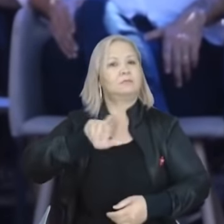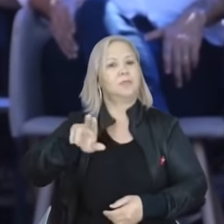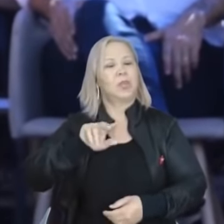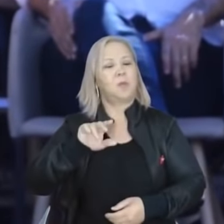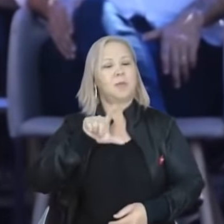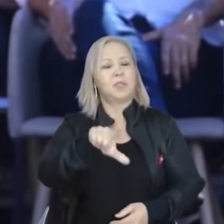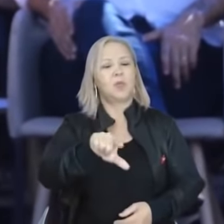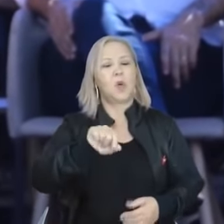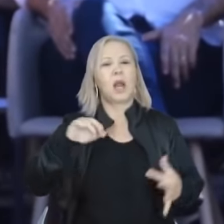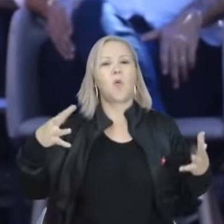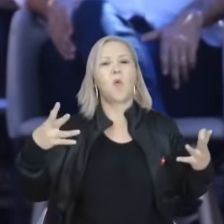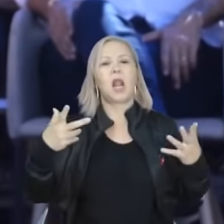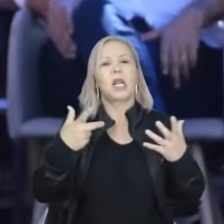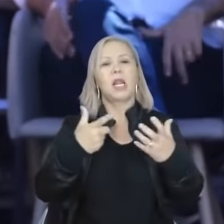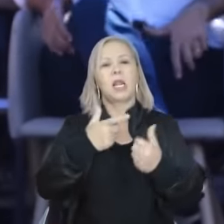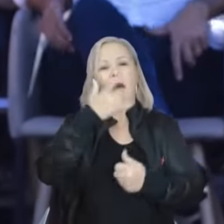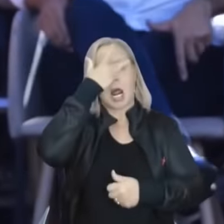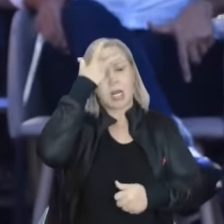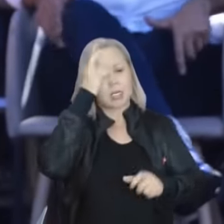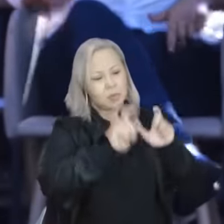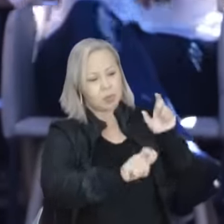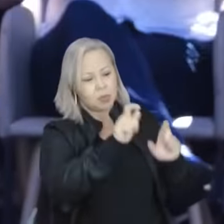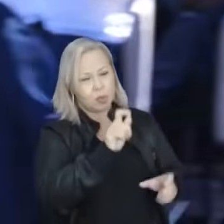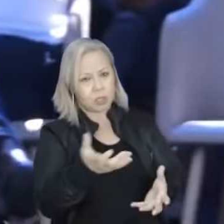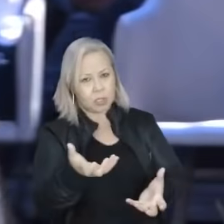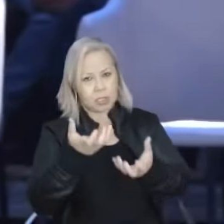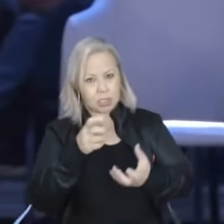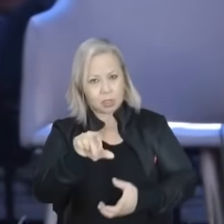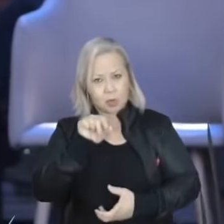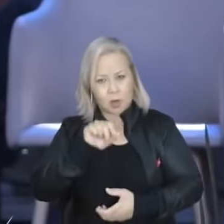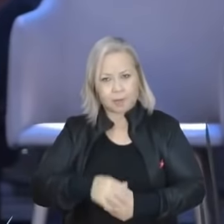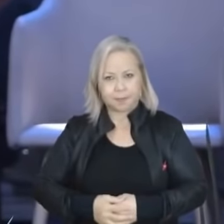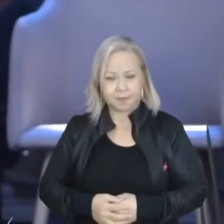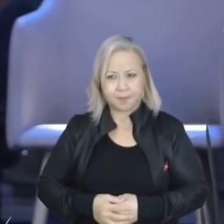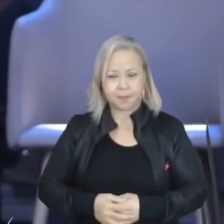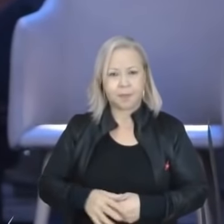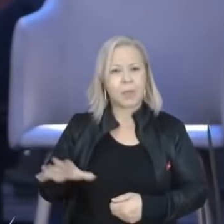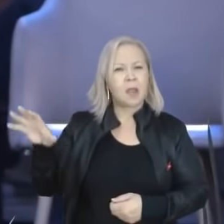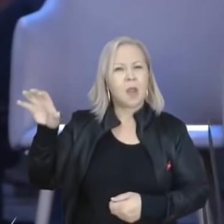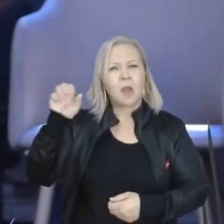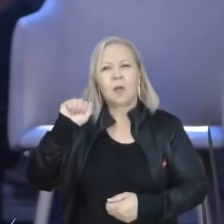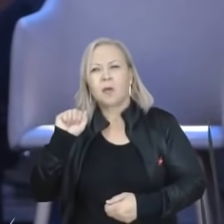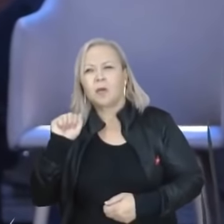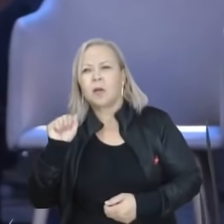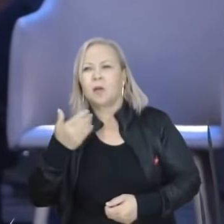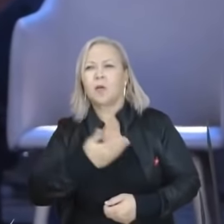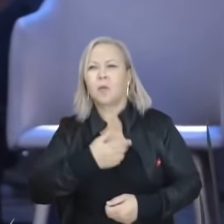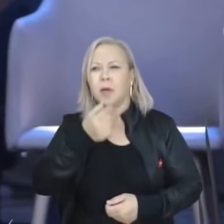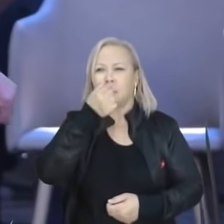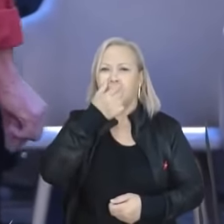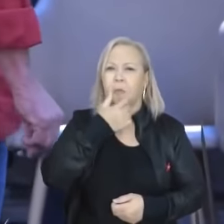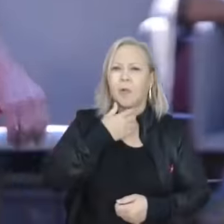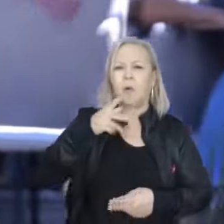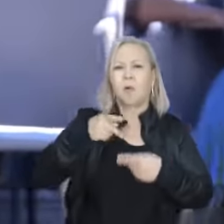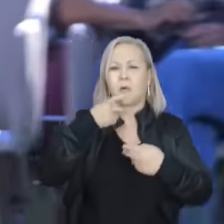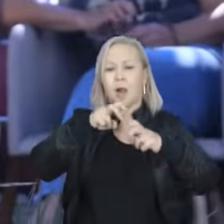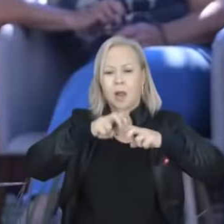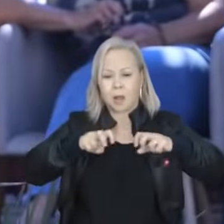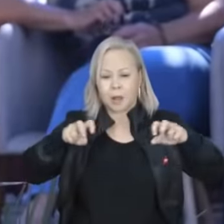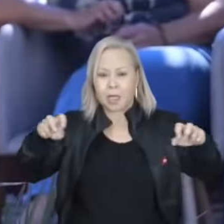qualidade das pessoas que a gente quer. E eu vi tanto o companheiro Boulos como o Marinho falar das bancadas de deputados.